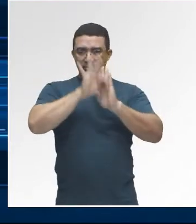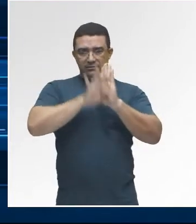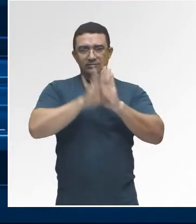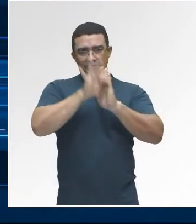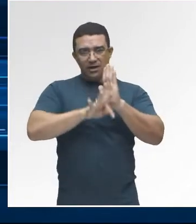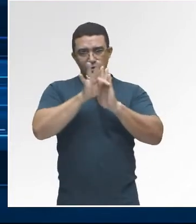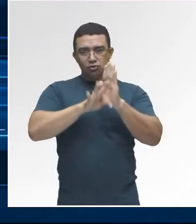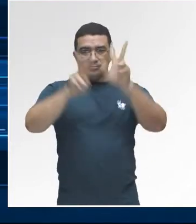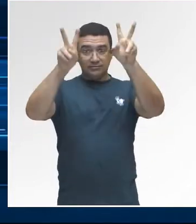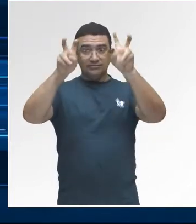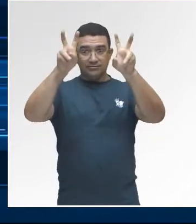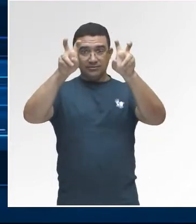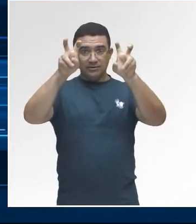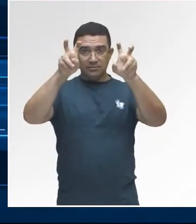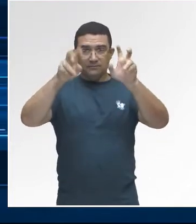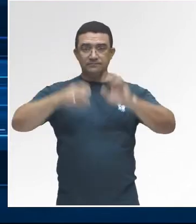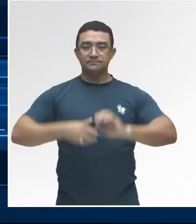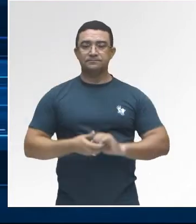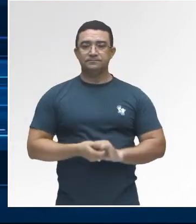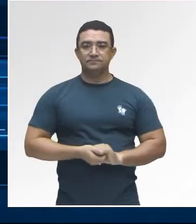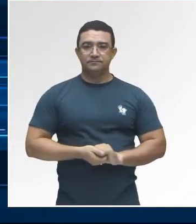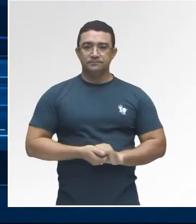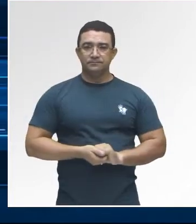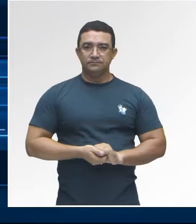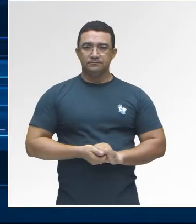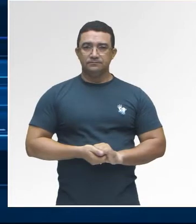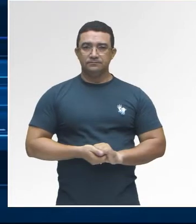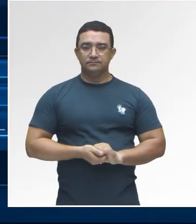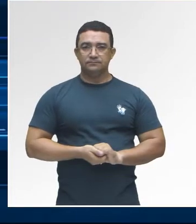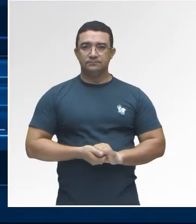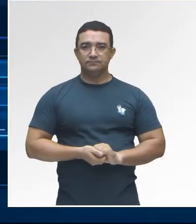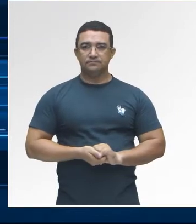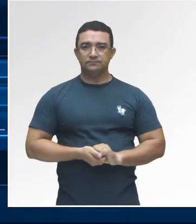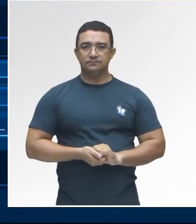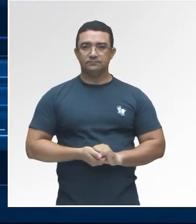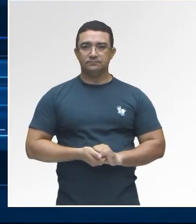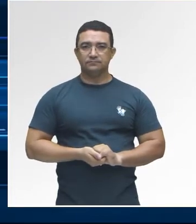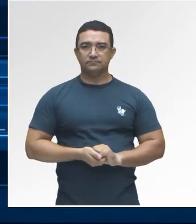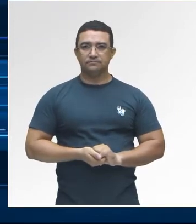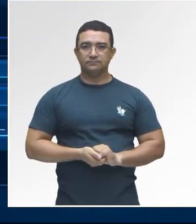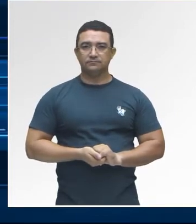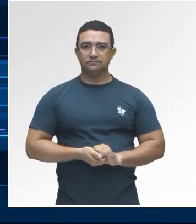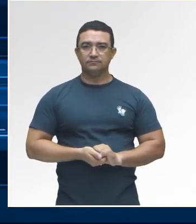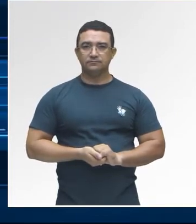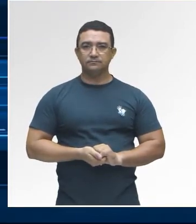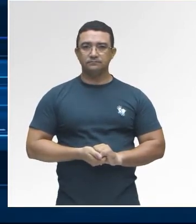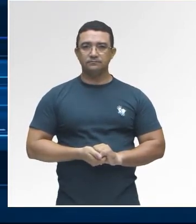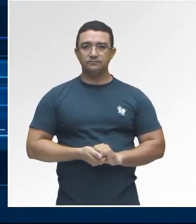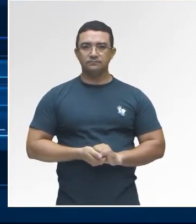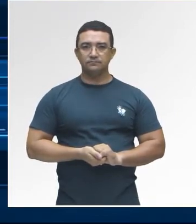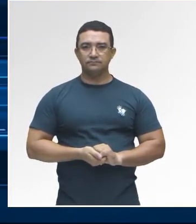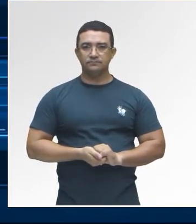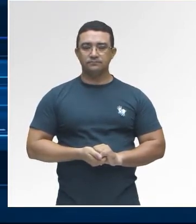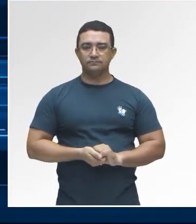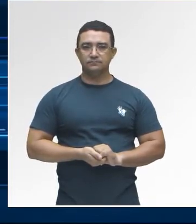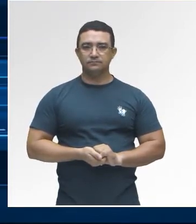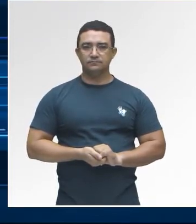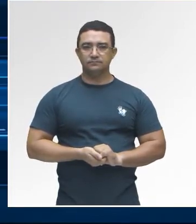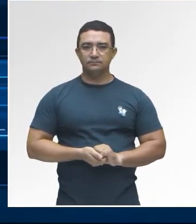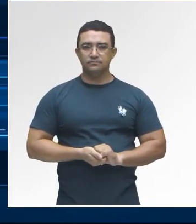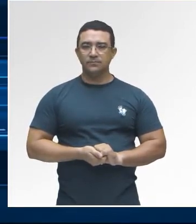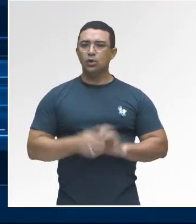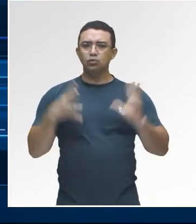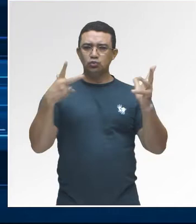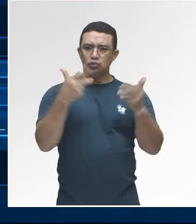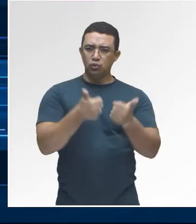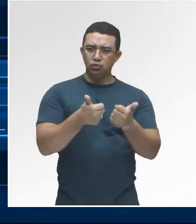de comunicação que permeiam o cotidiano de uma forma geral. Então, tudo